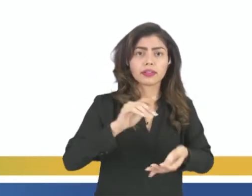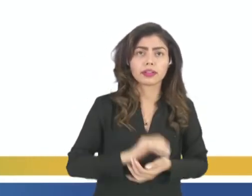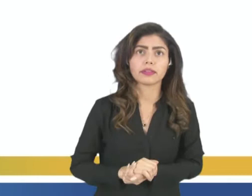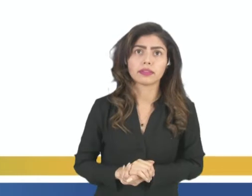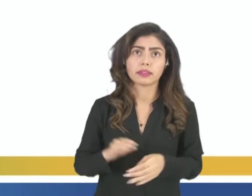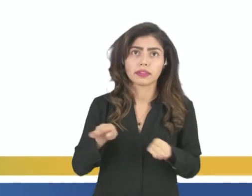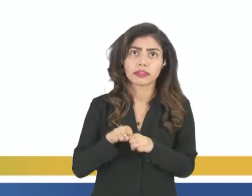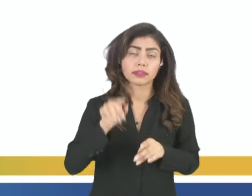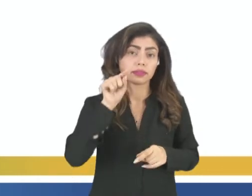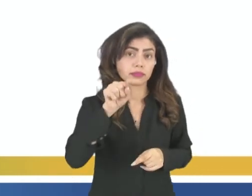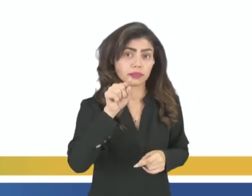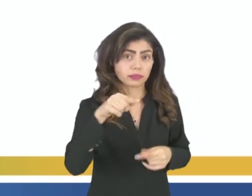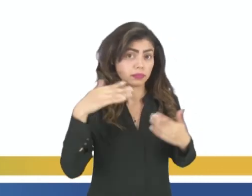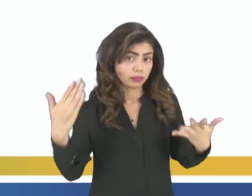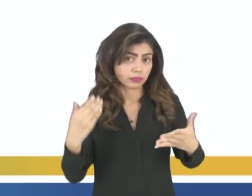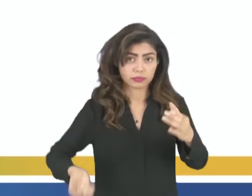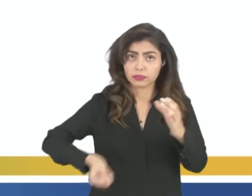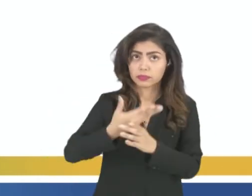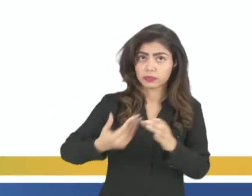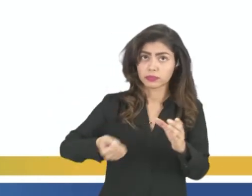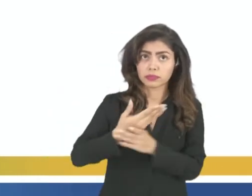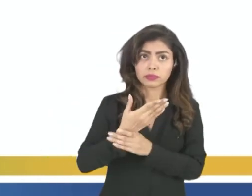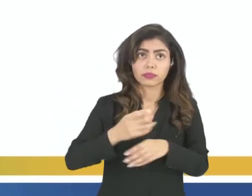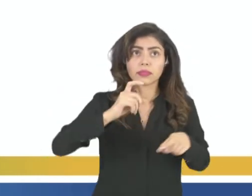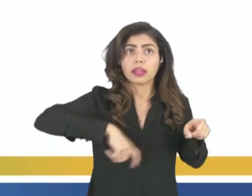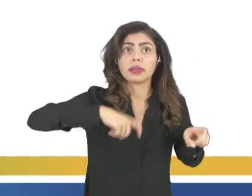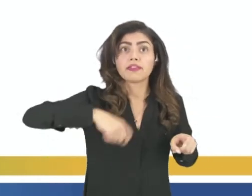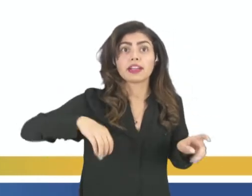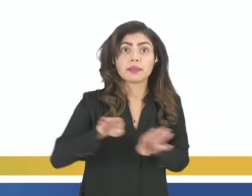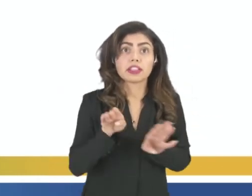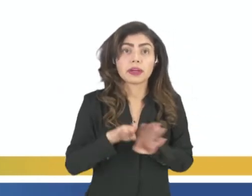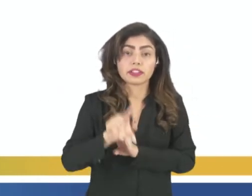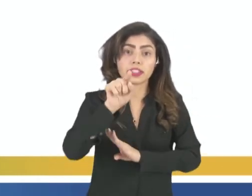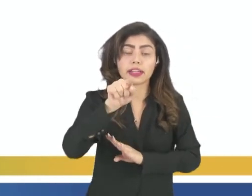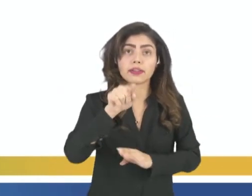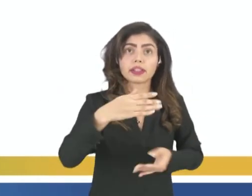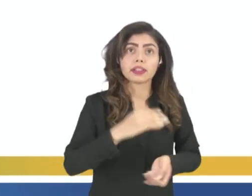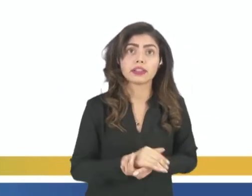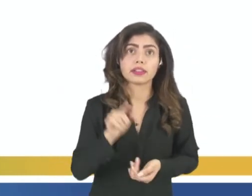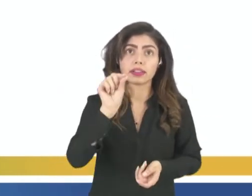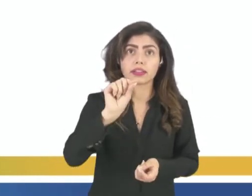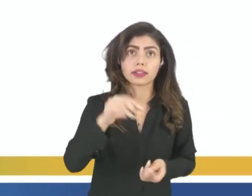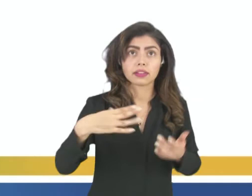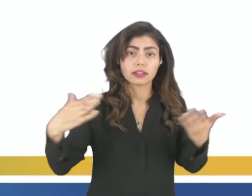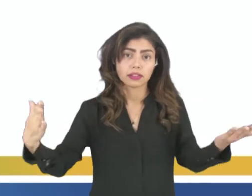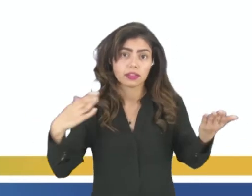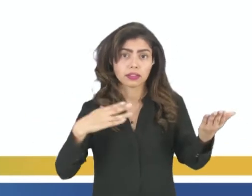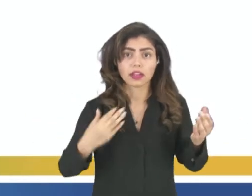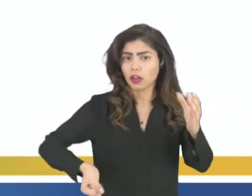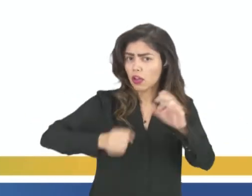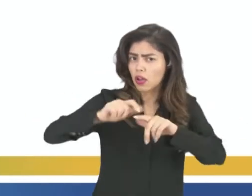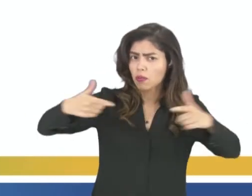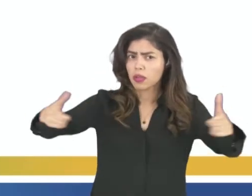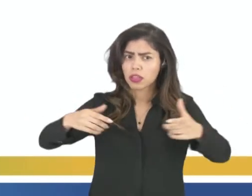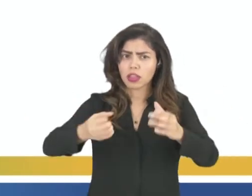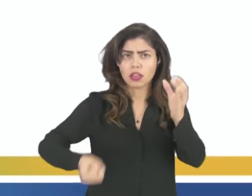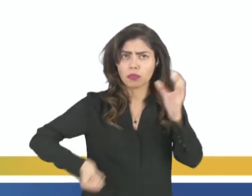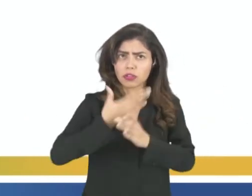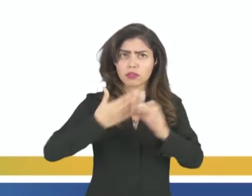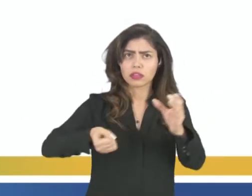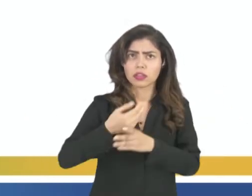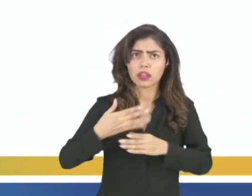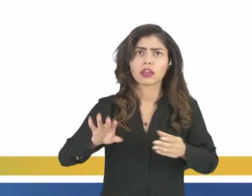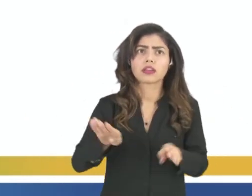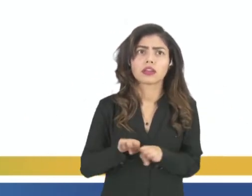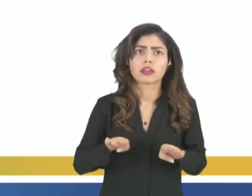de máquinas no processo produtivo agrário que substituiu o trabalhador rural, aumentando a produtividade por um valor